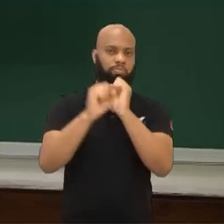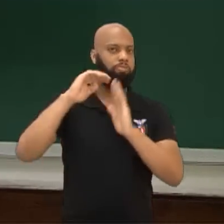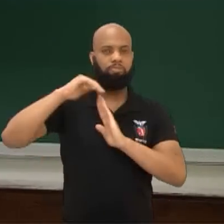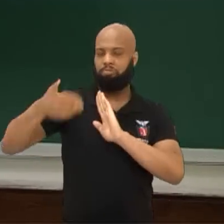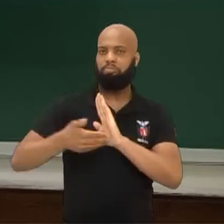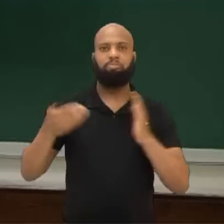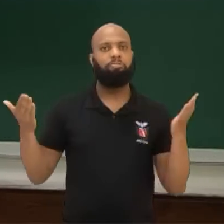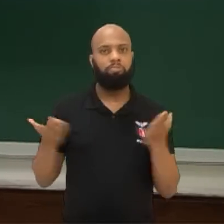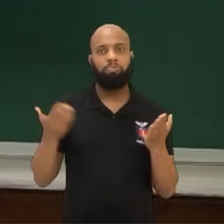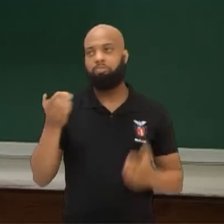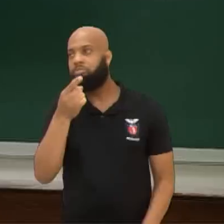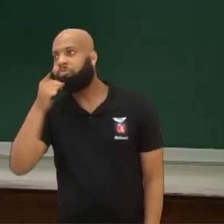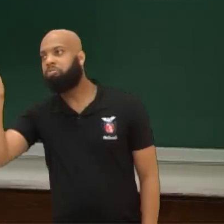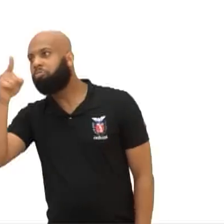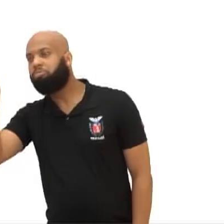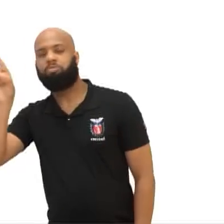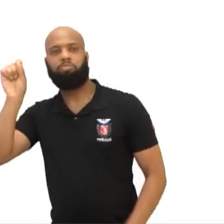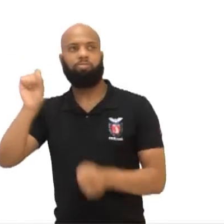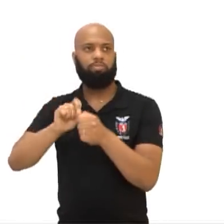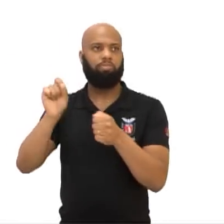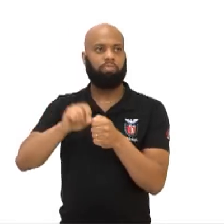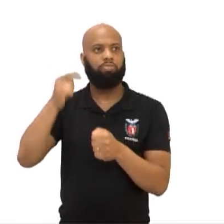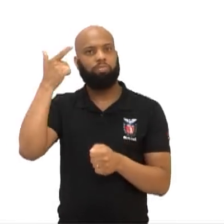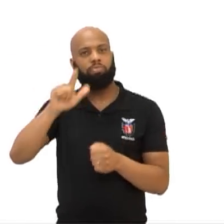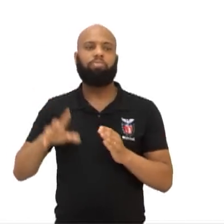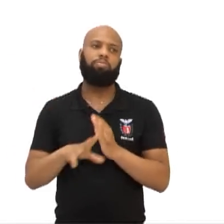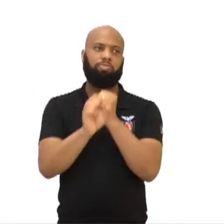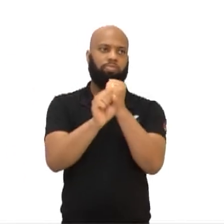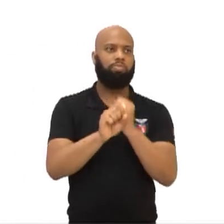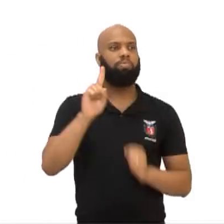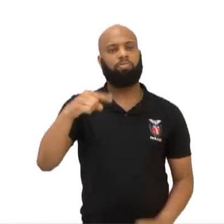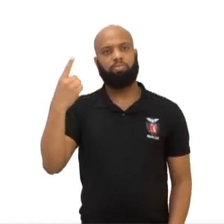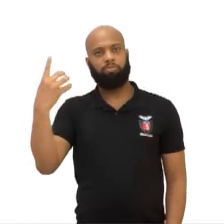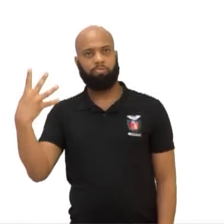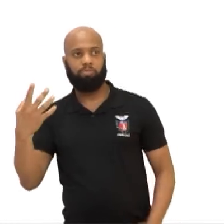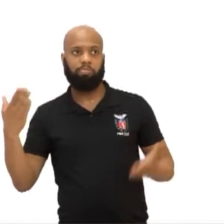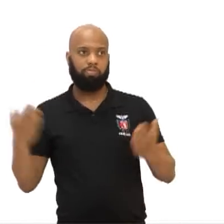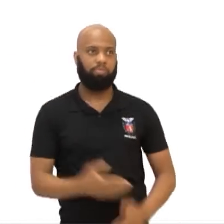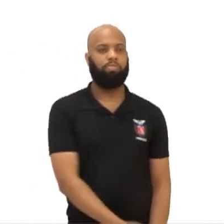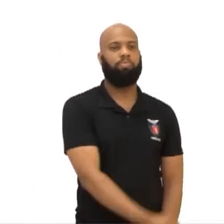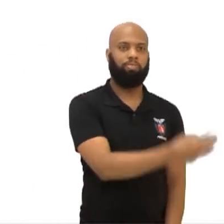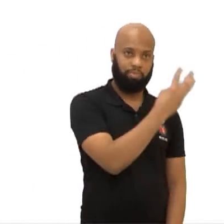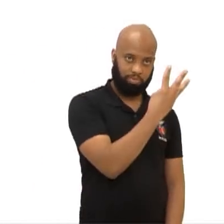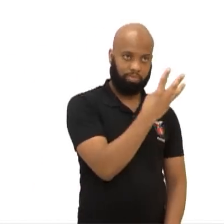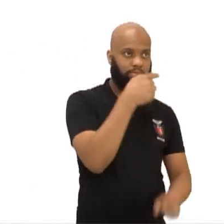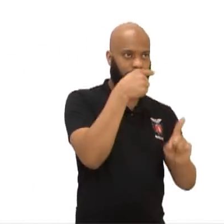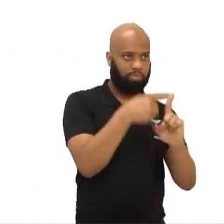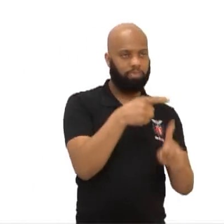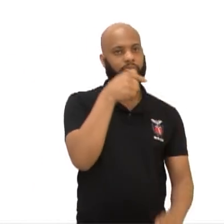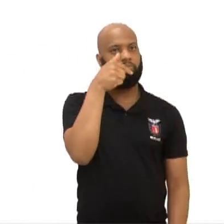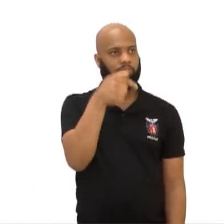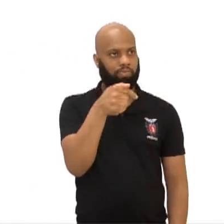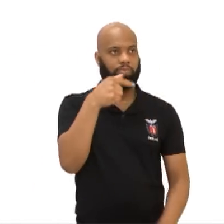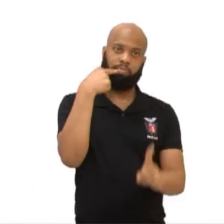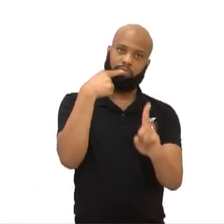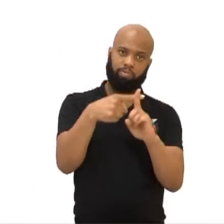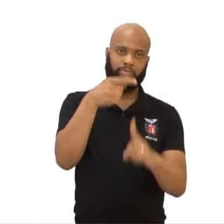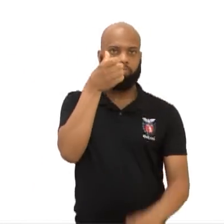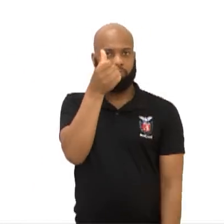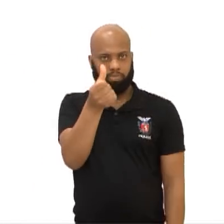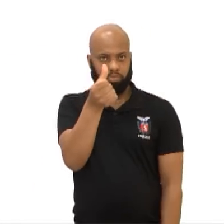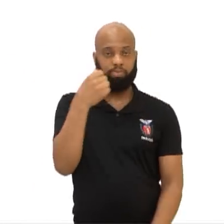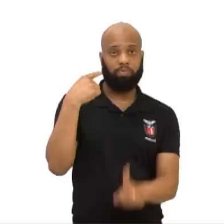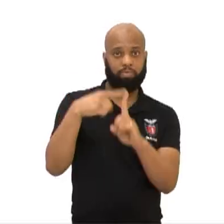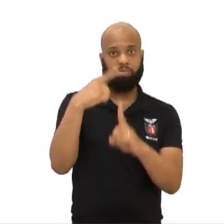quê? O último trajeto feito para chegar em casa foi de 14 quilômetros. Entretanto, o